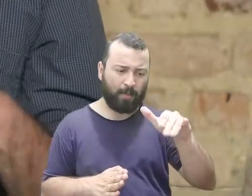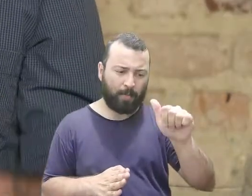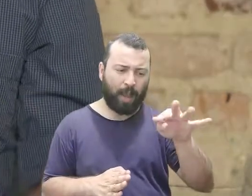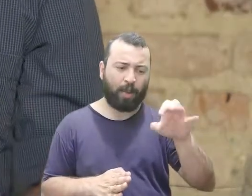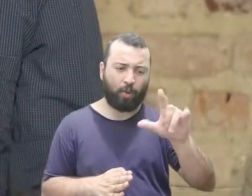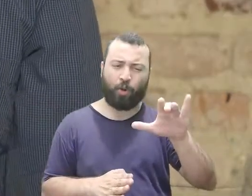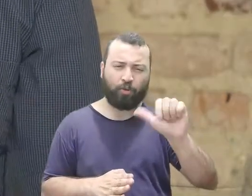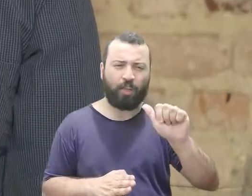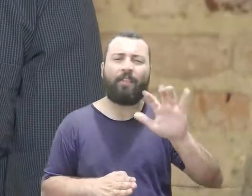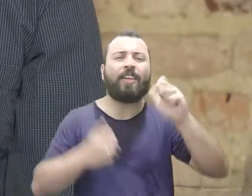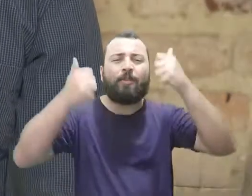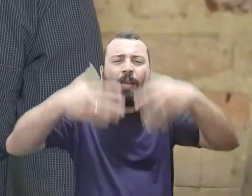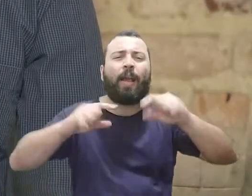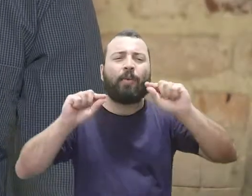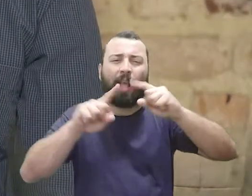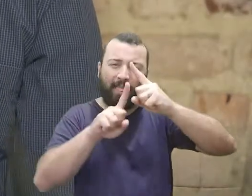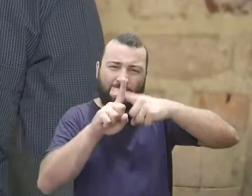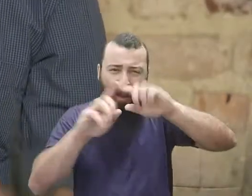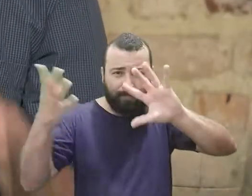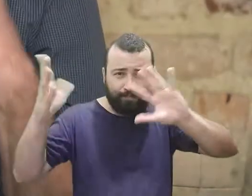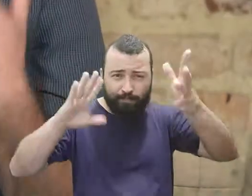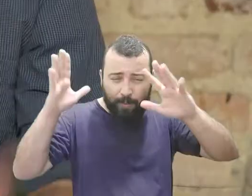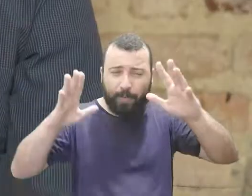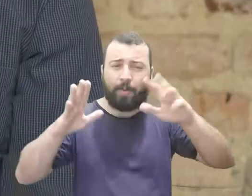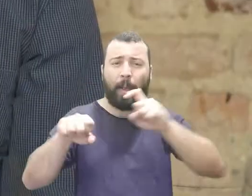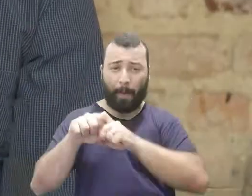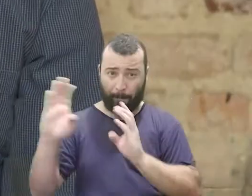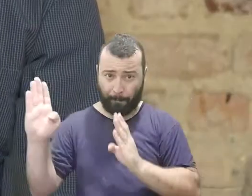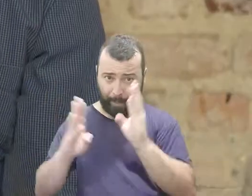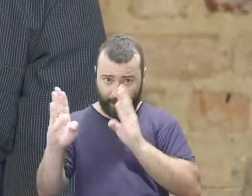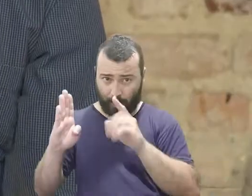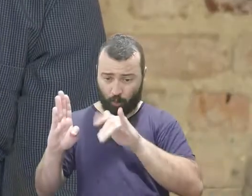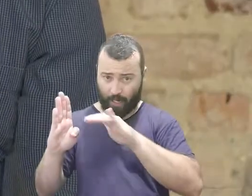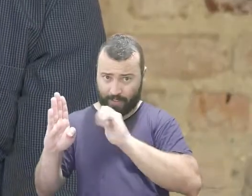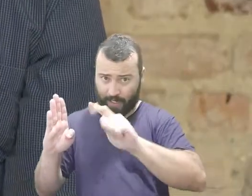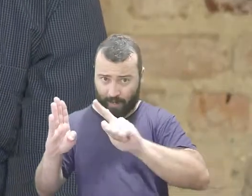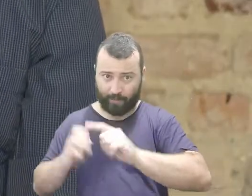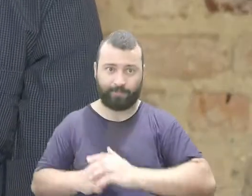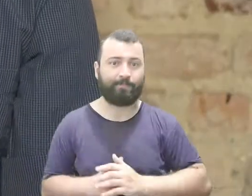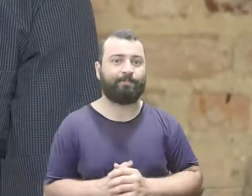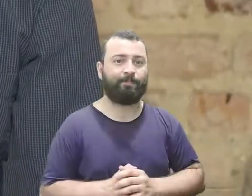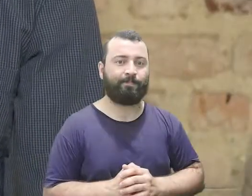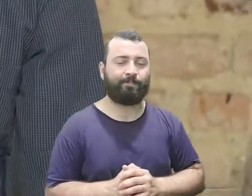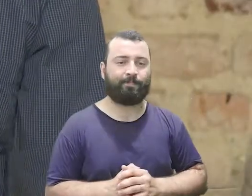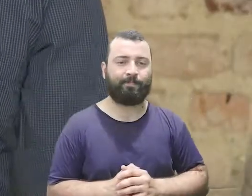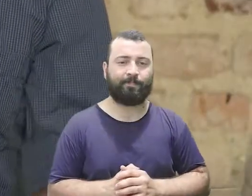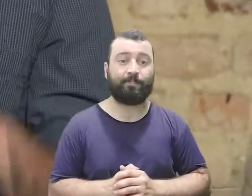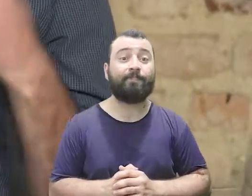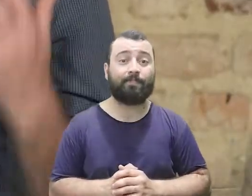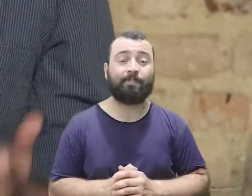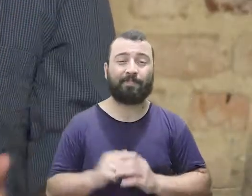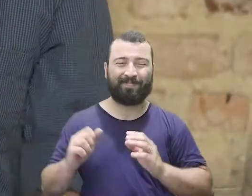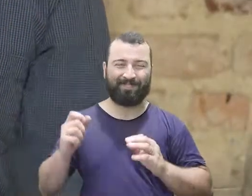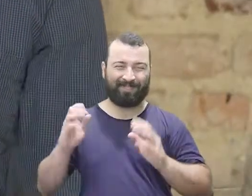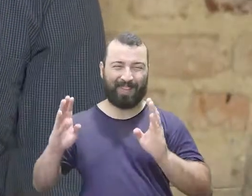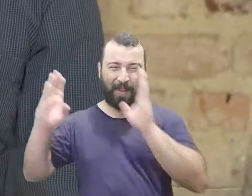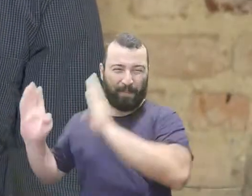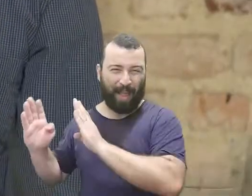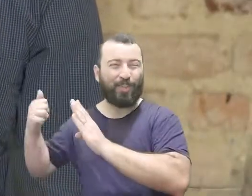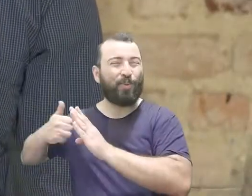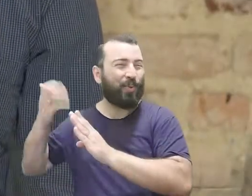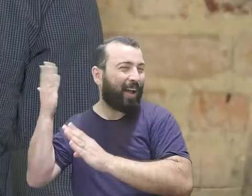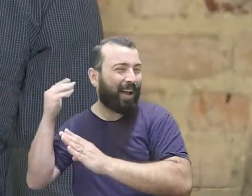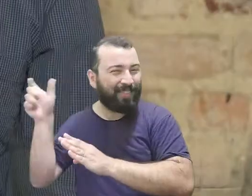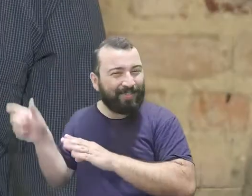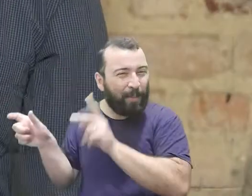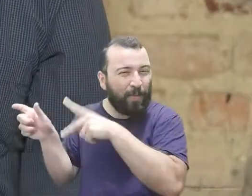falar especificamente das oscilações climáticas que ocorrem durante um glacial. Bom, na parte 1, com a professora